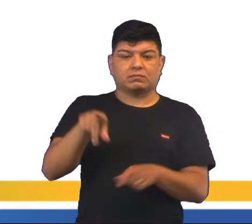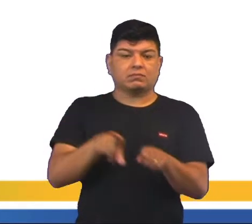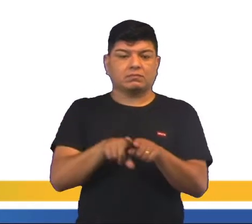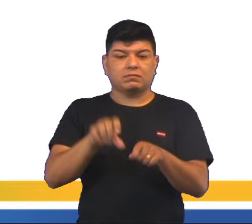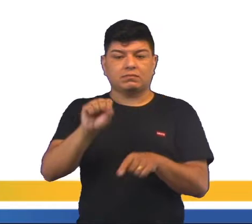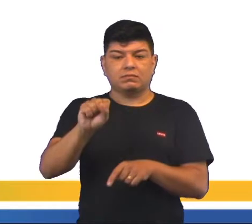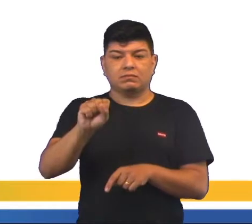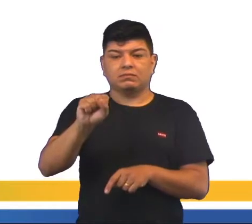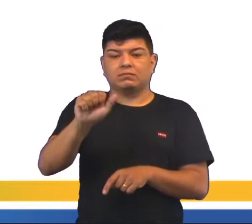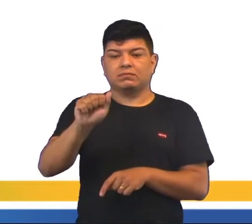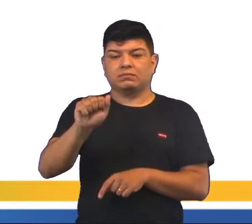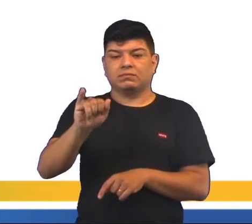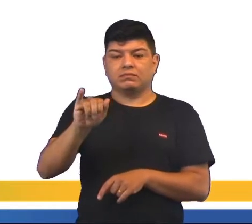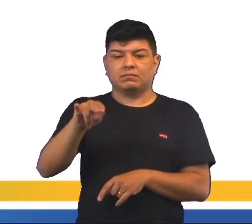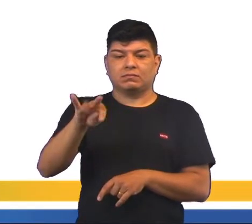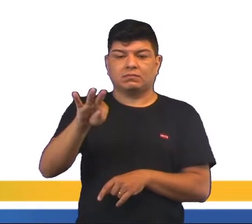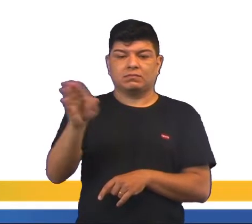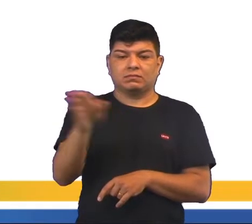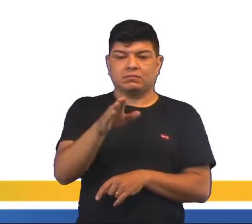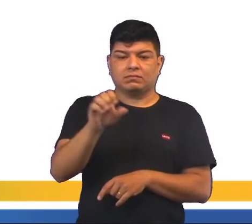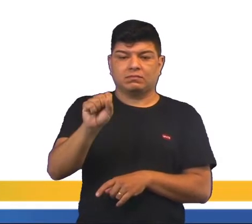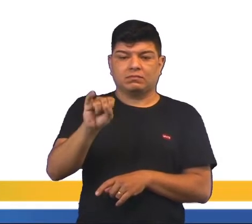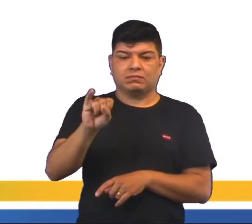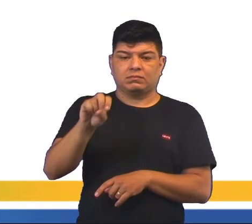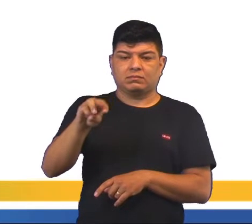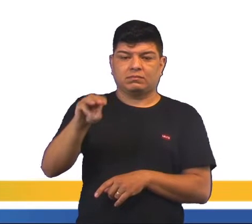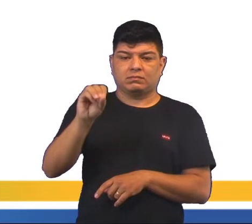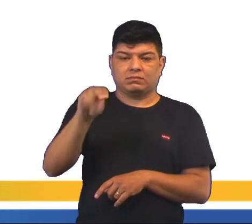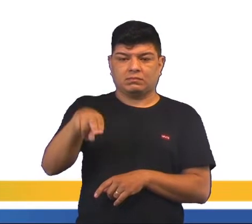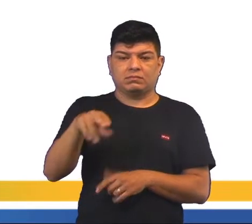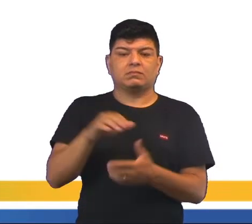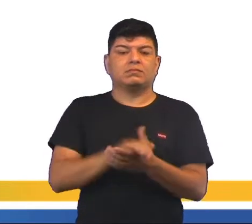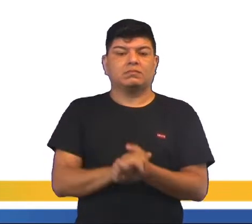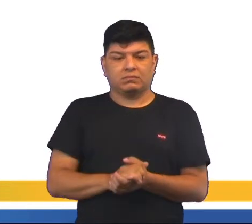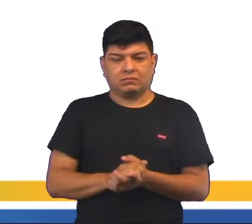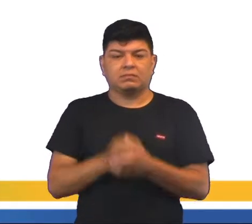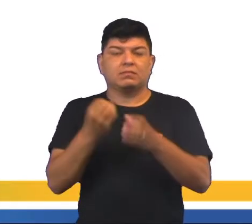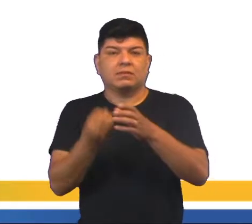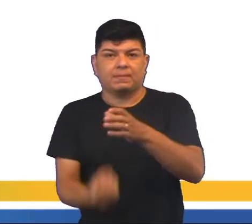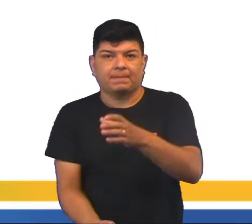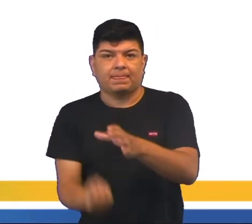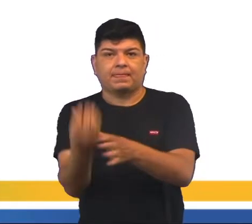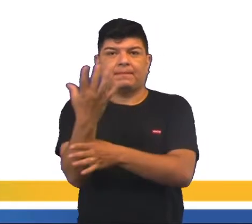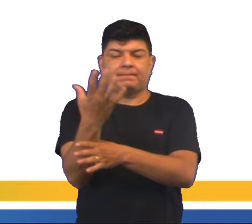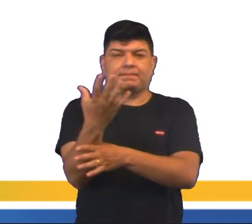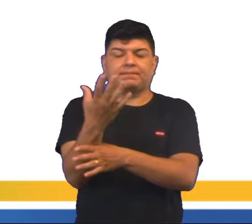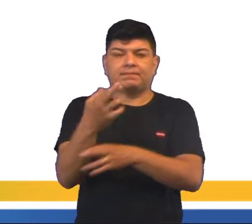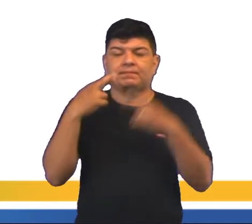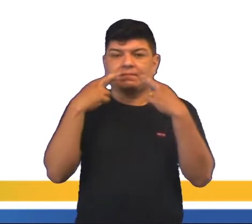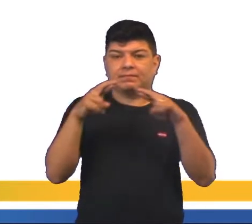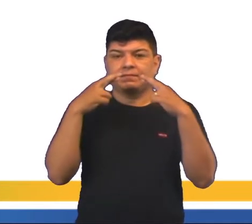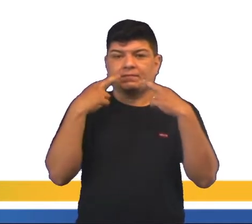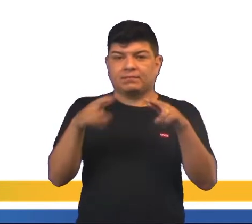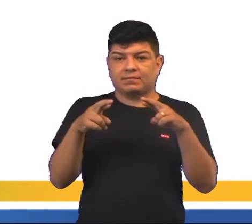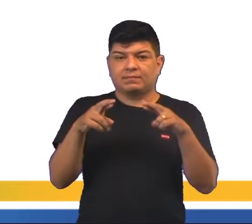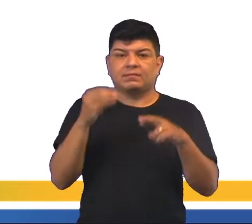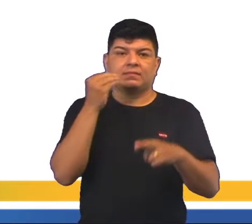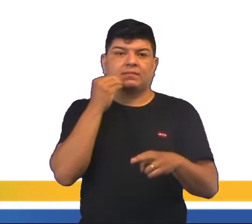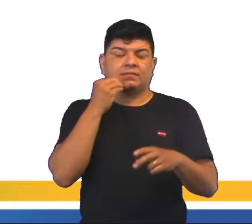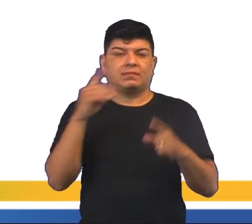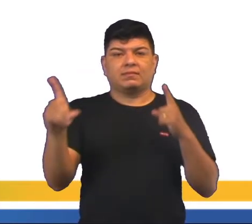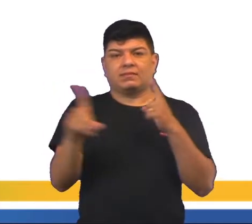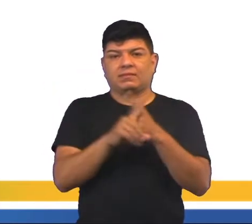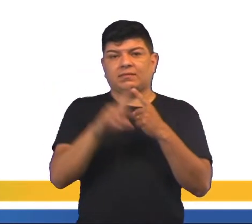E aí a gente tem aí, ó, nascido no início do século XIX, o socialismo utópico, ele surge, né, como crítica ao capitalismo e tentou